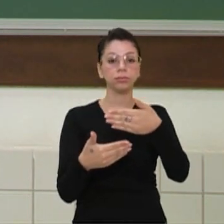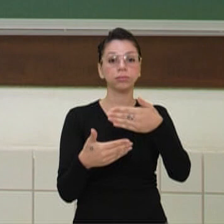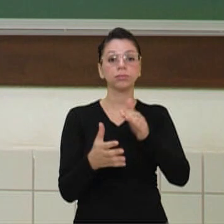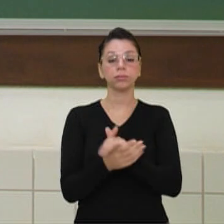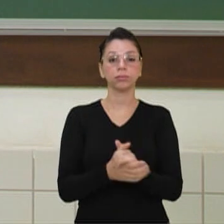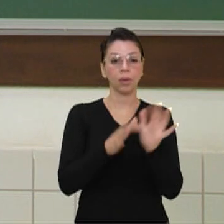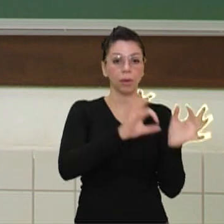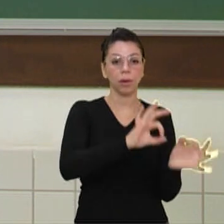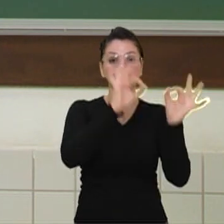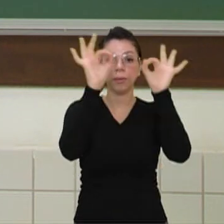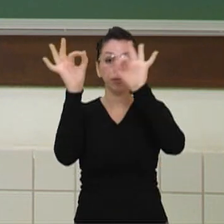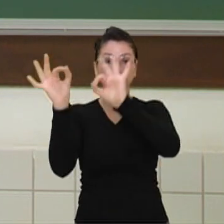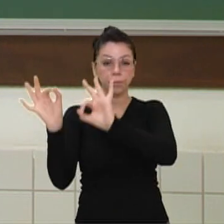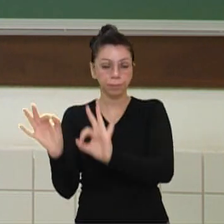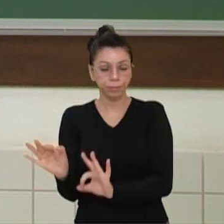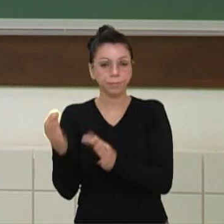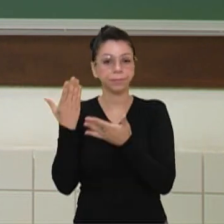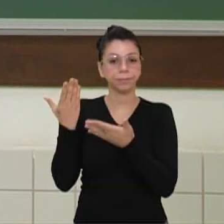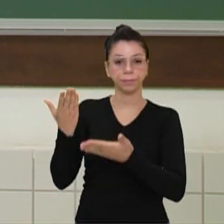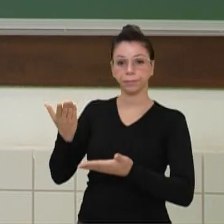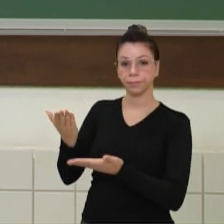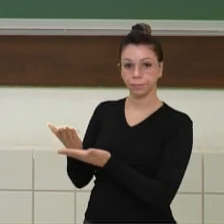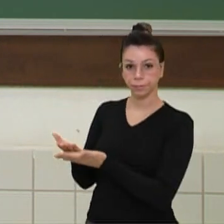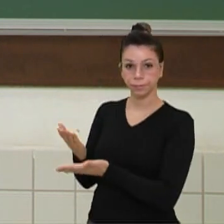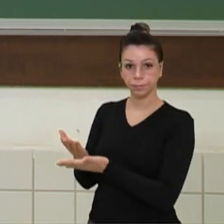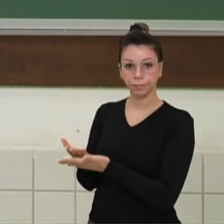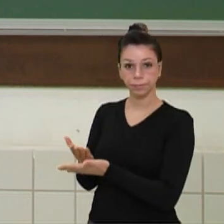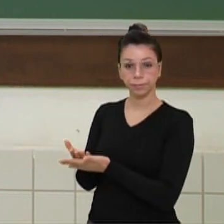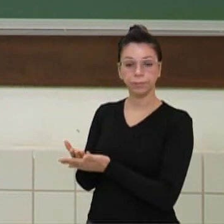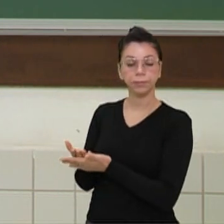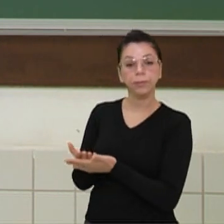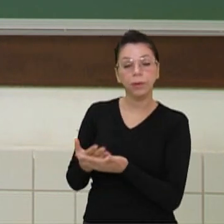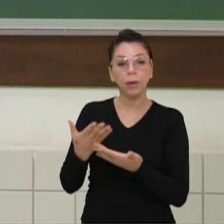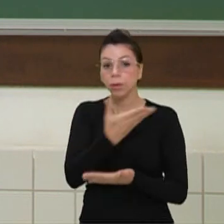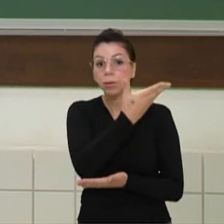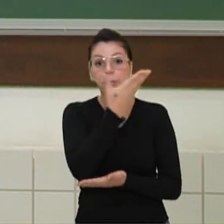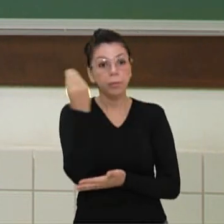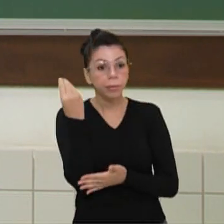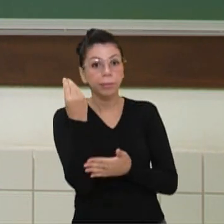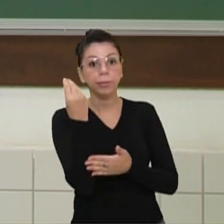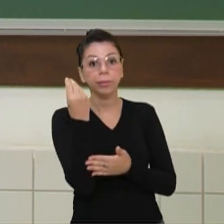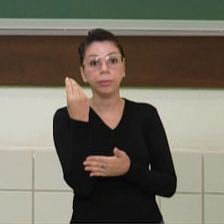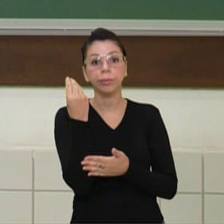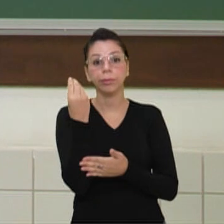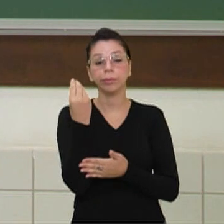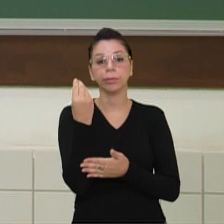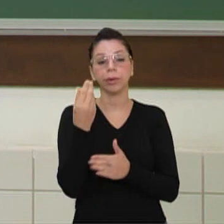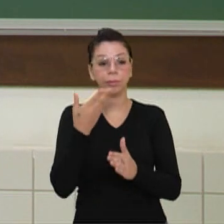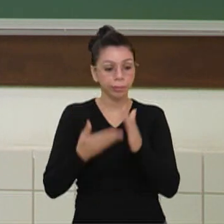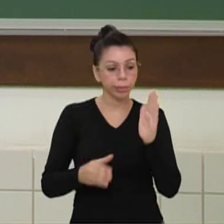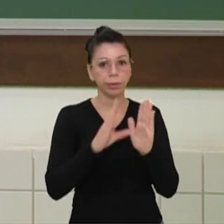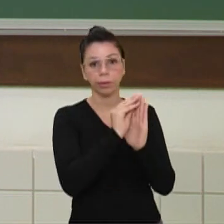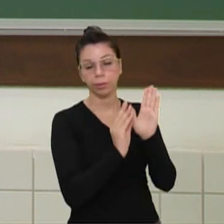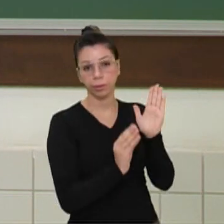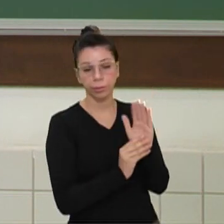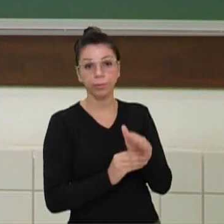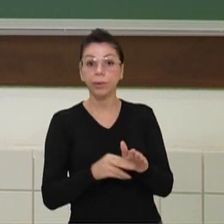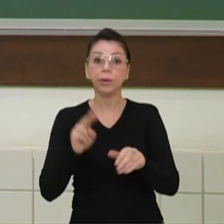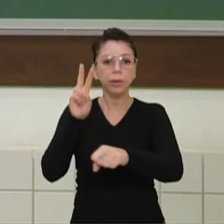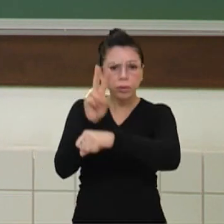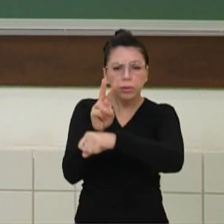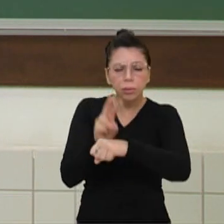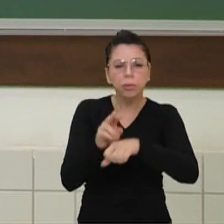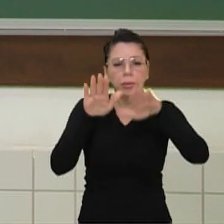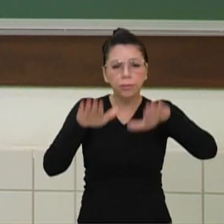Acompanhe lá sempre as aulas para que você não perca nenhum conteúdo e se cuidem,